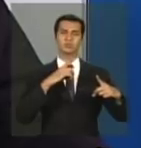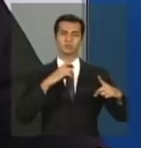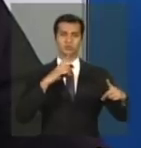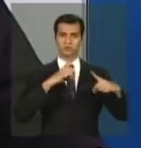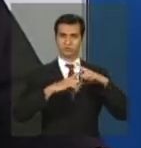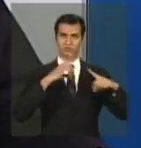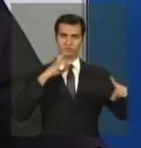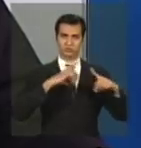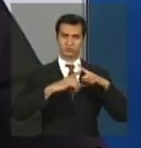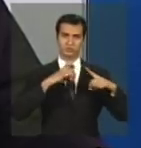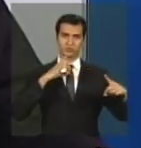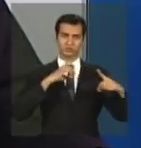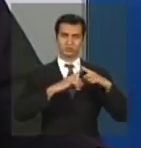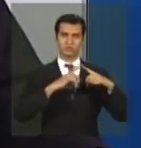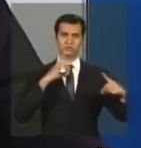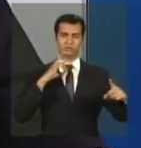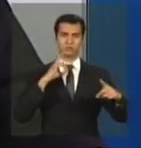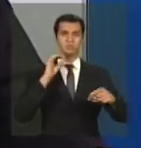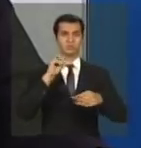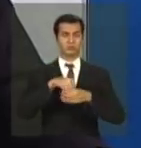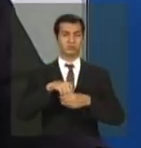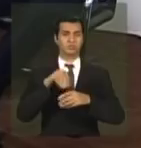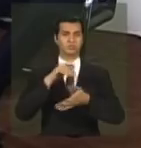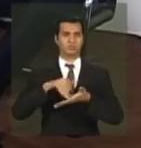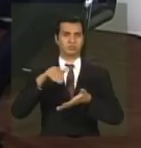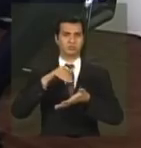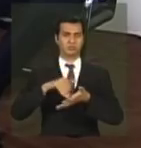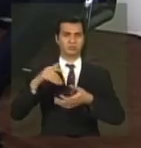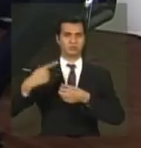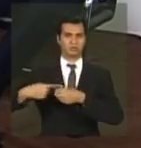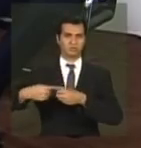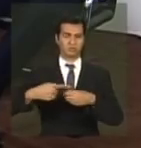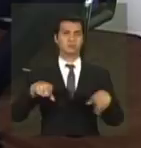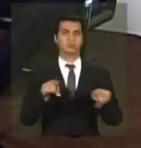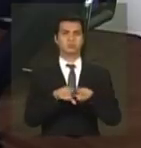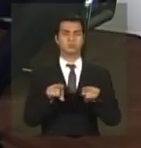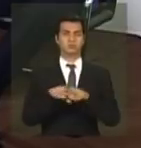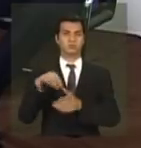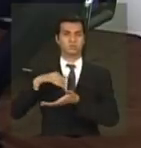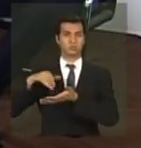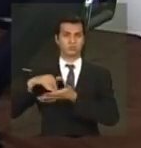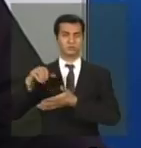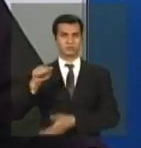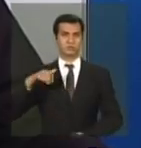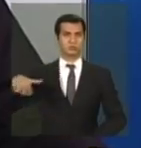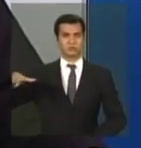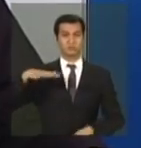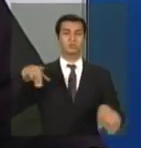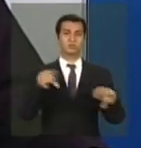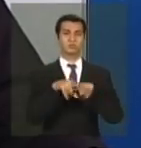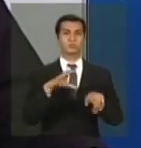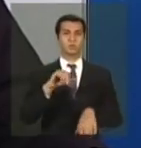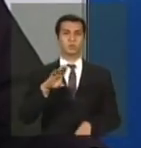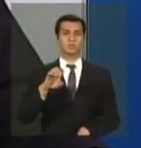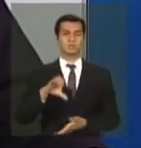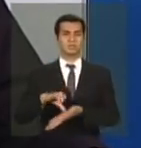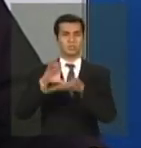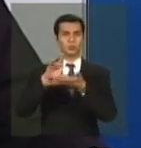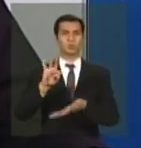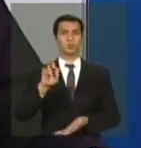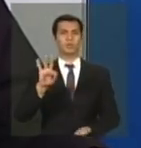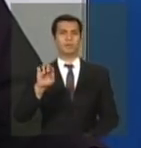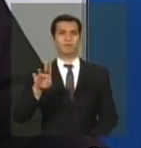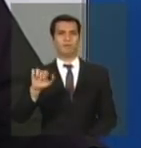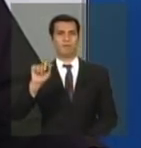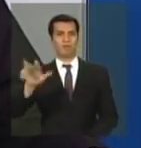da Secretaria Municipal de Educação, junto com a Secretaria da Assistência e o Conselho Tutelar, para que